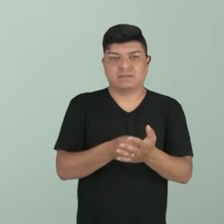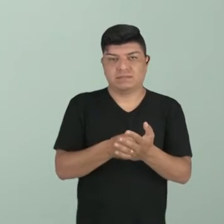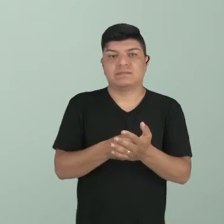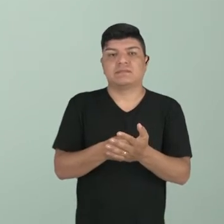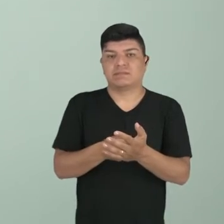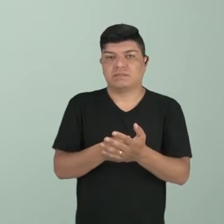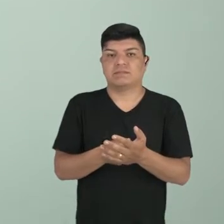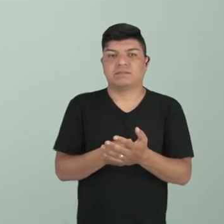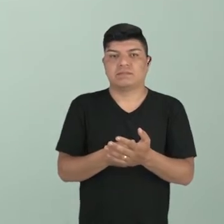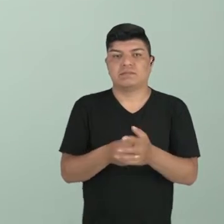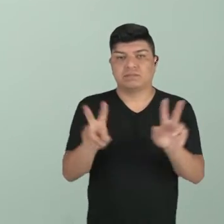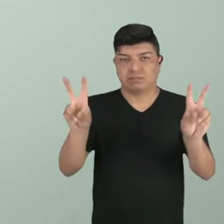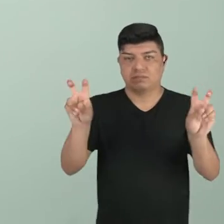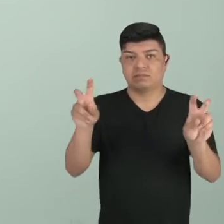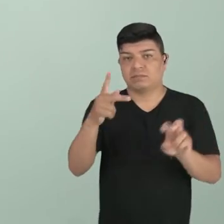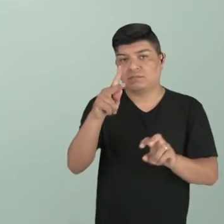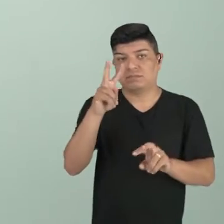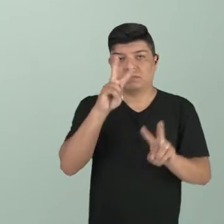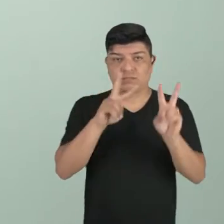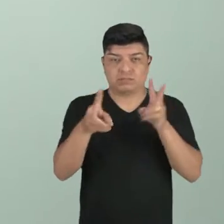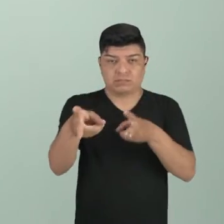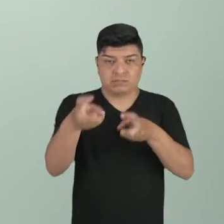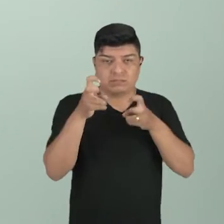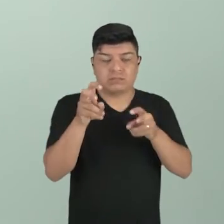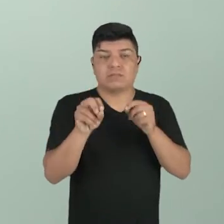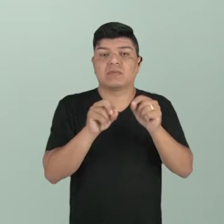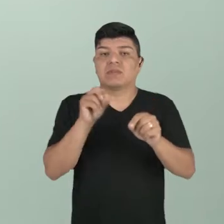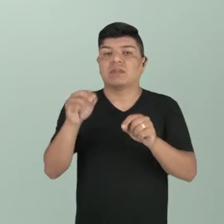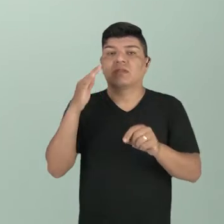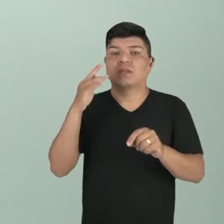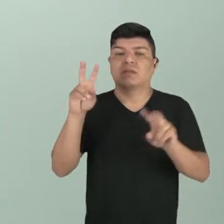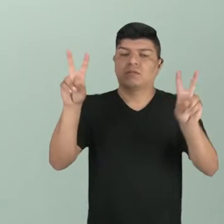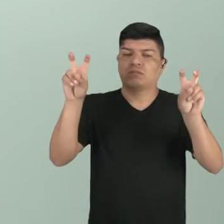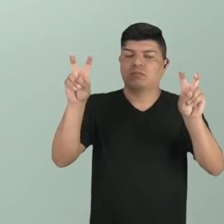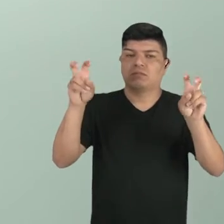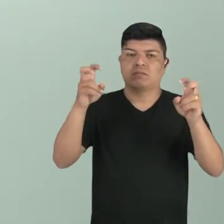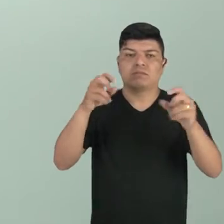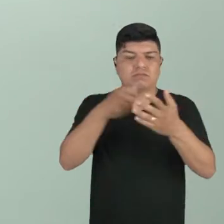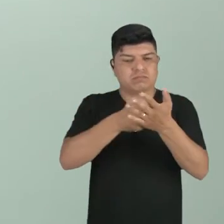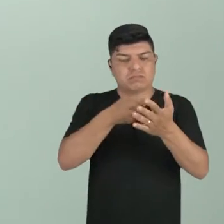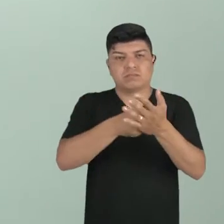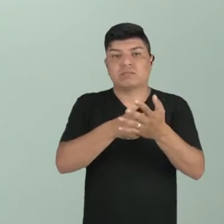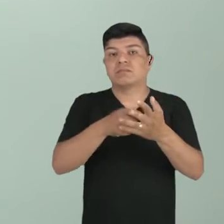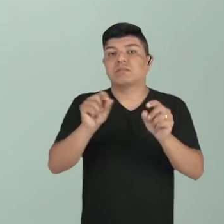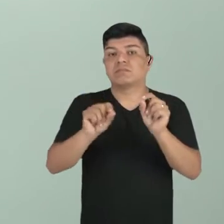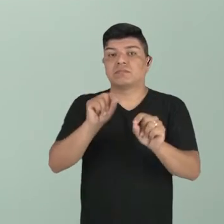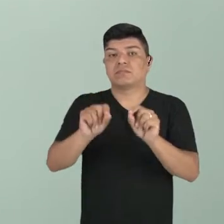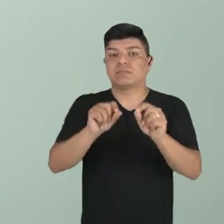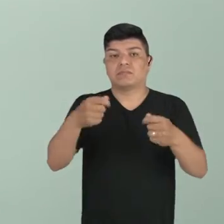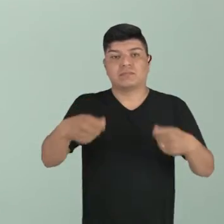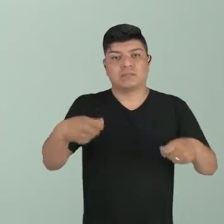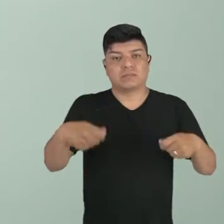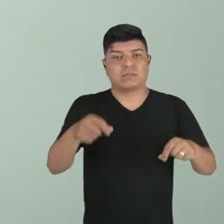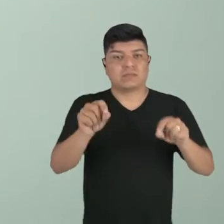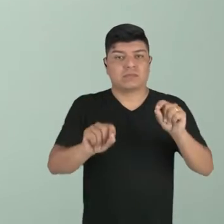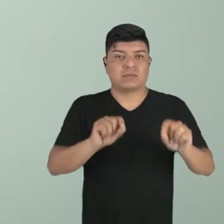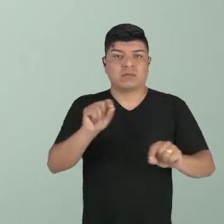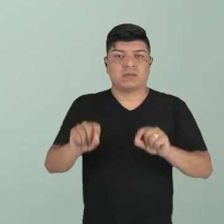tese, ou seja, o seu ponto de vista. O que você acha a respeito daquele tema? Você vai defender. E para defender você vai utilizar o